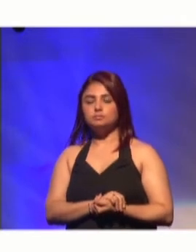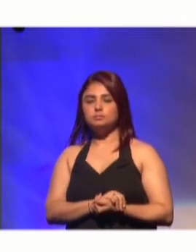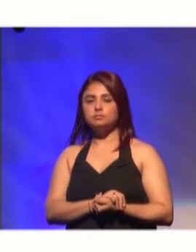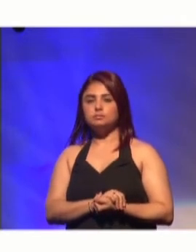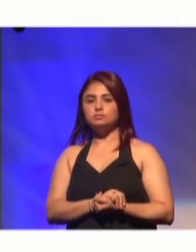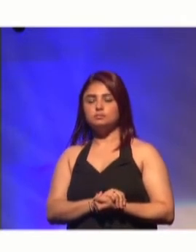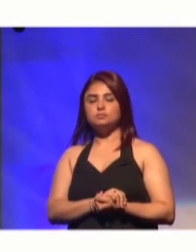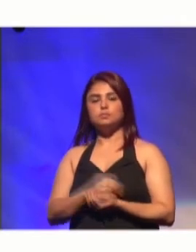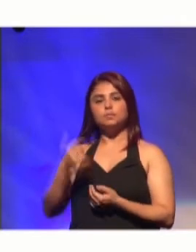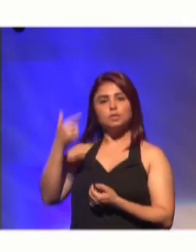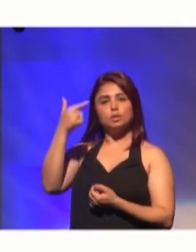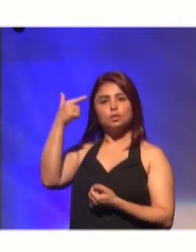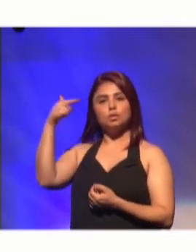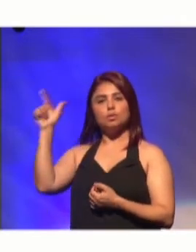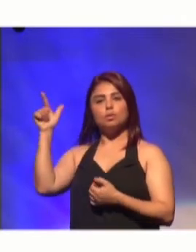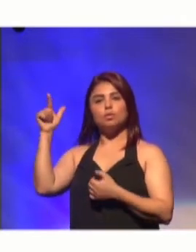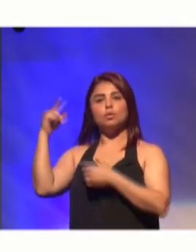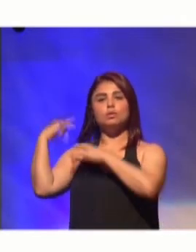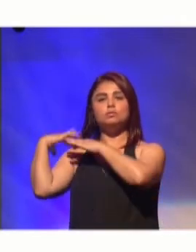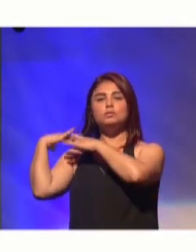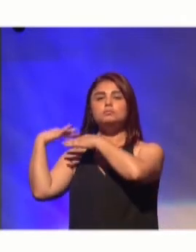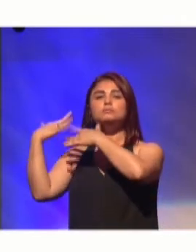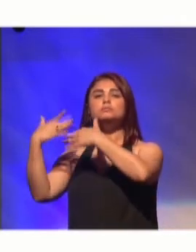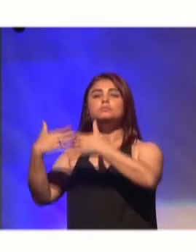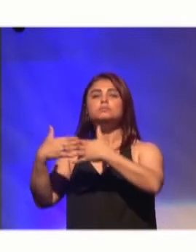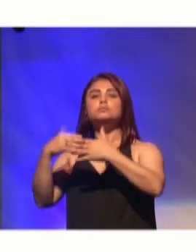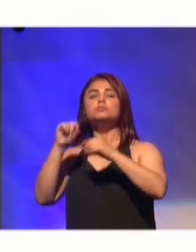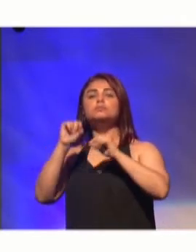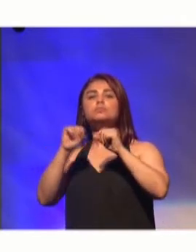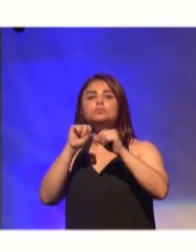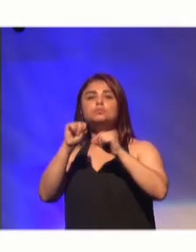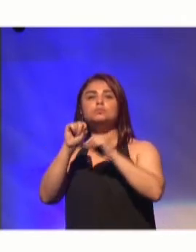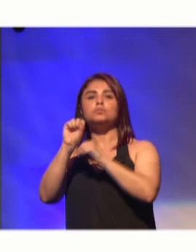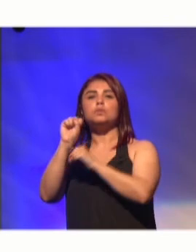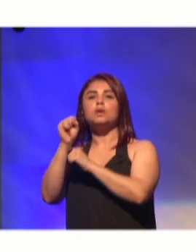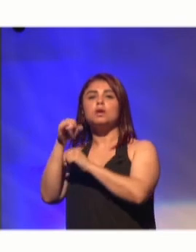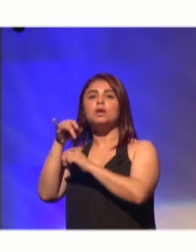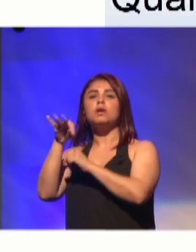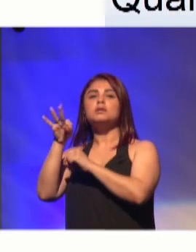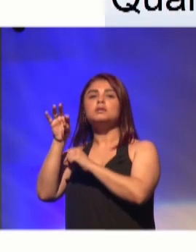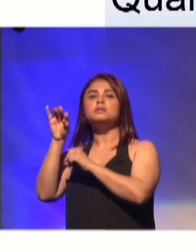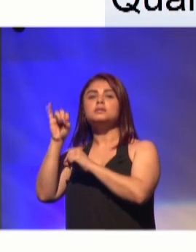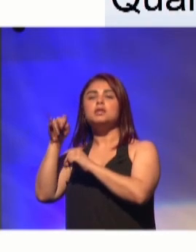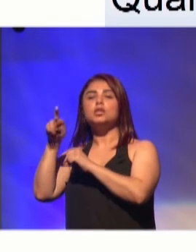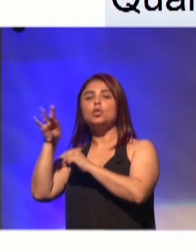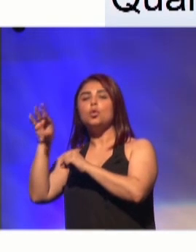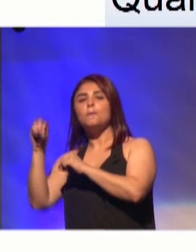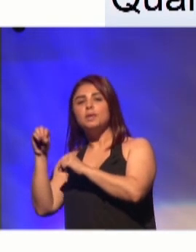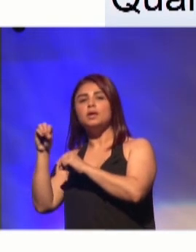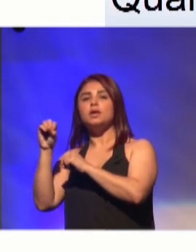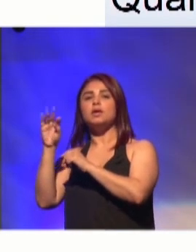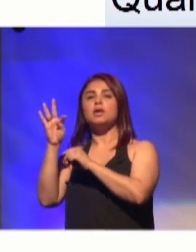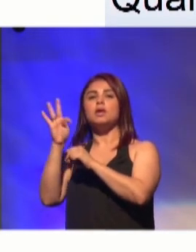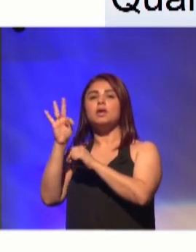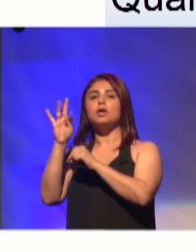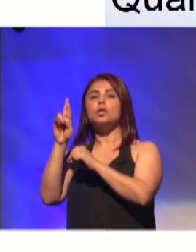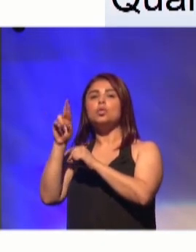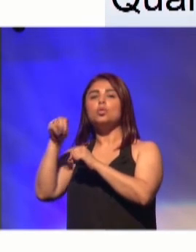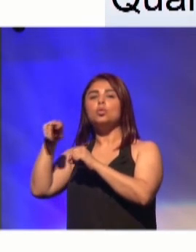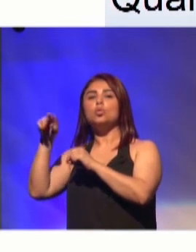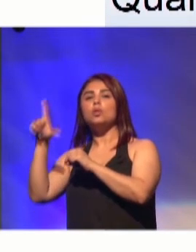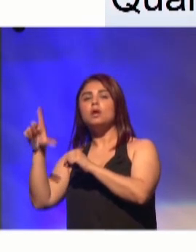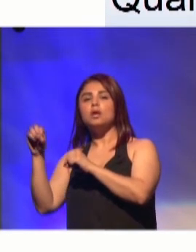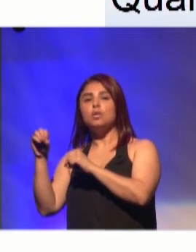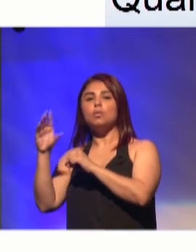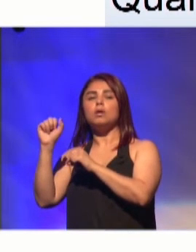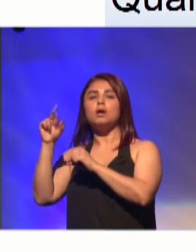Outra revisão sistemática com meta-análise com síndrome do túnel do carpo, tá? Então, o que a gente